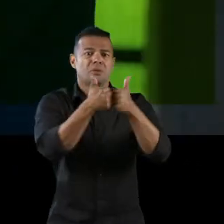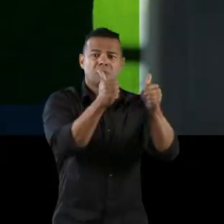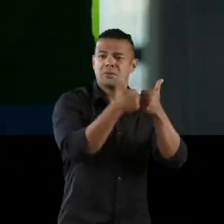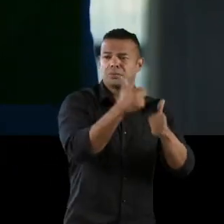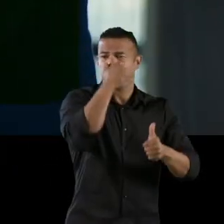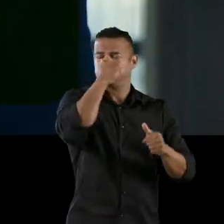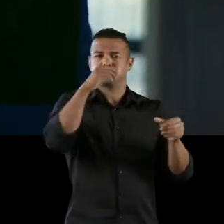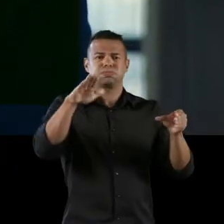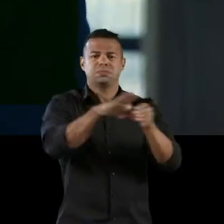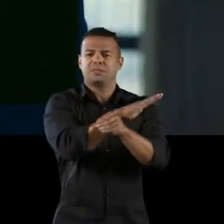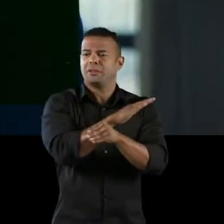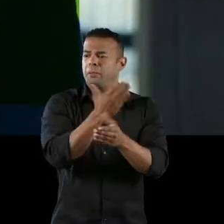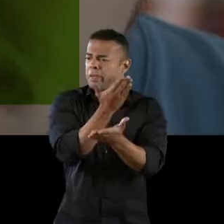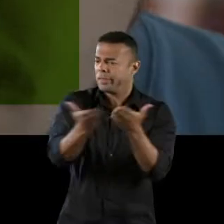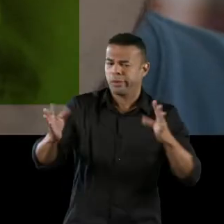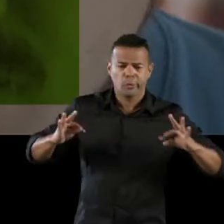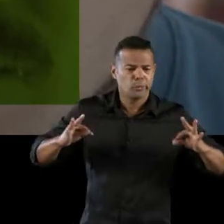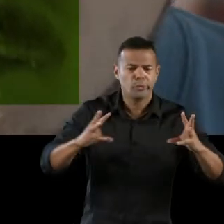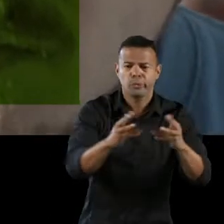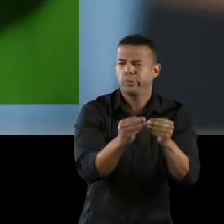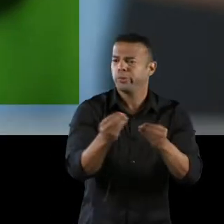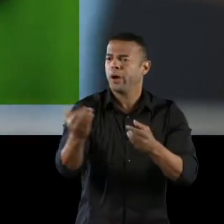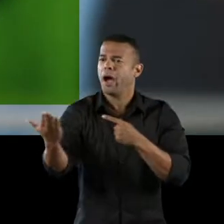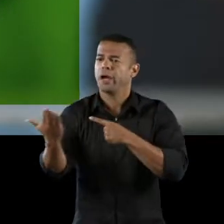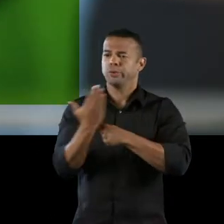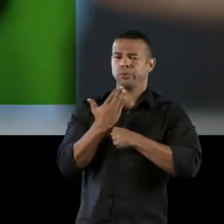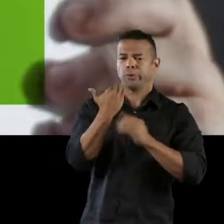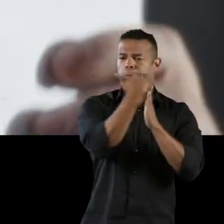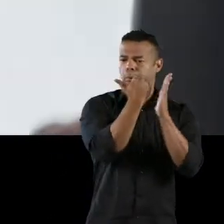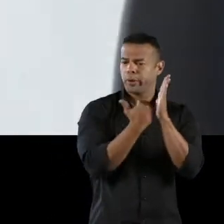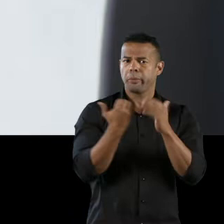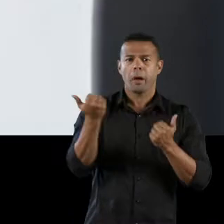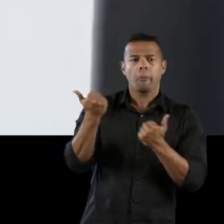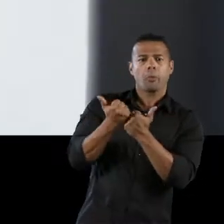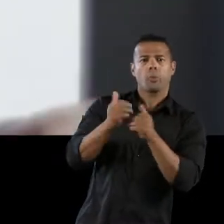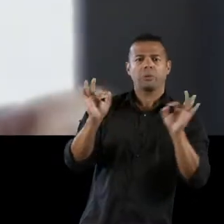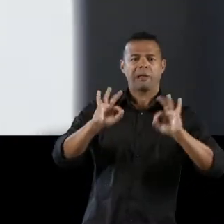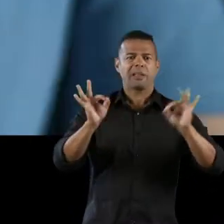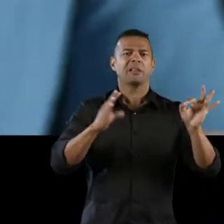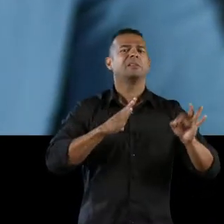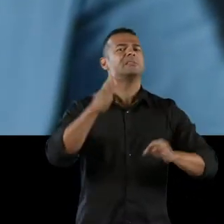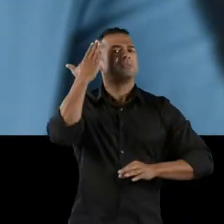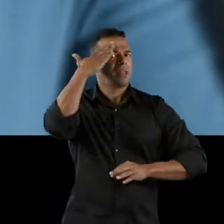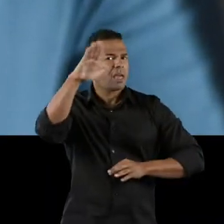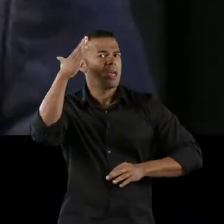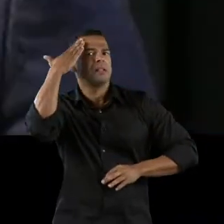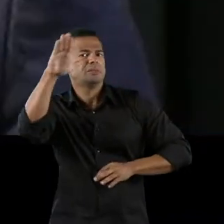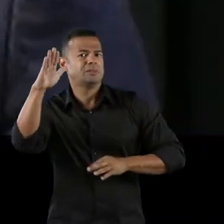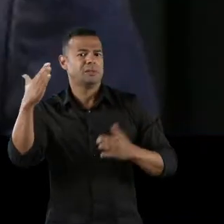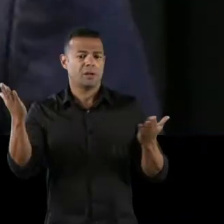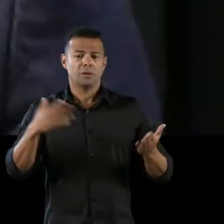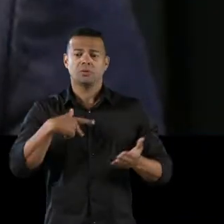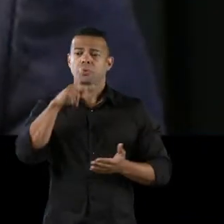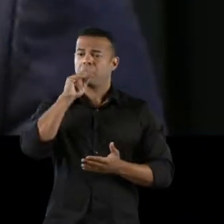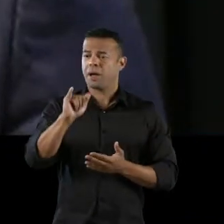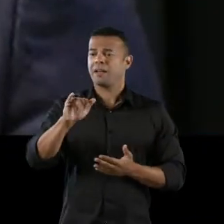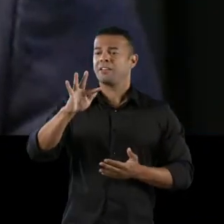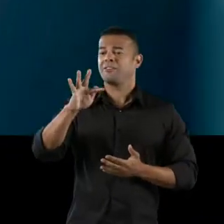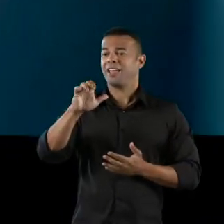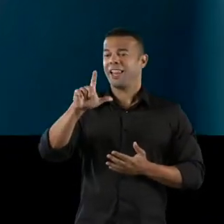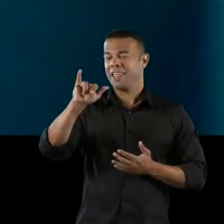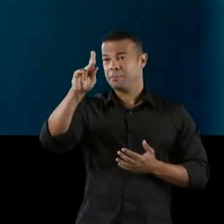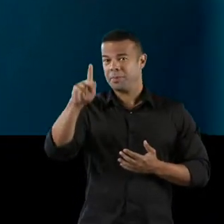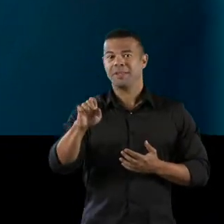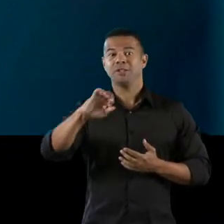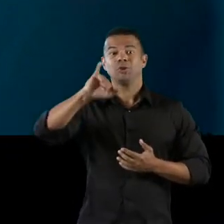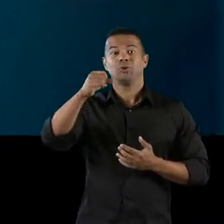perdeu tudo e não teve nenhum programa social da prefeitura que o apoiasse, compreende como ninguém. Sou pai do Felipe e do